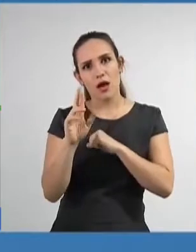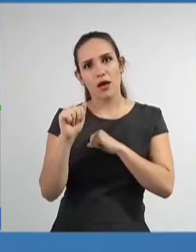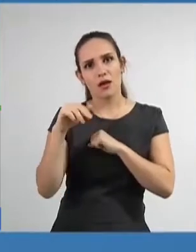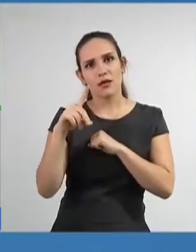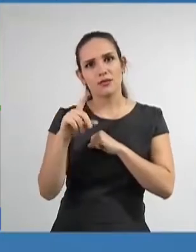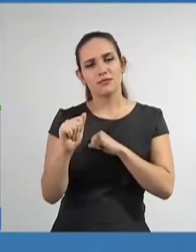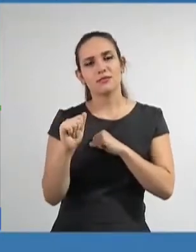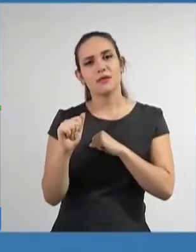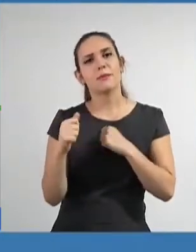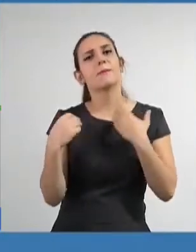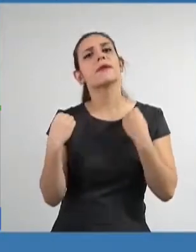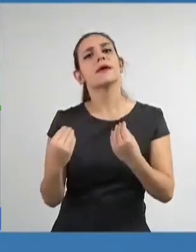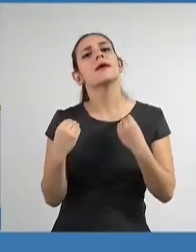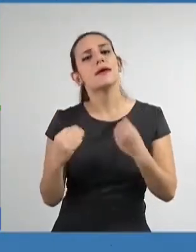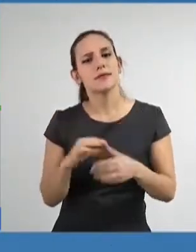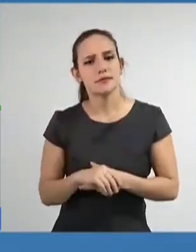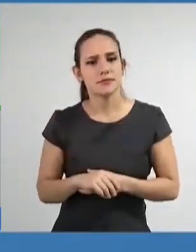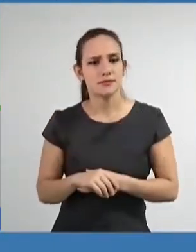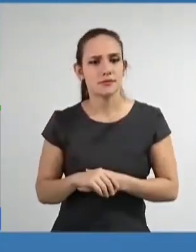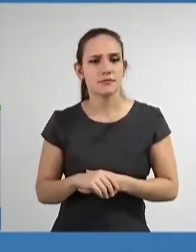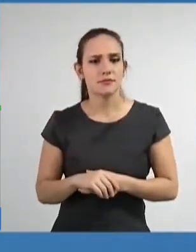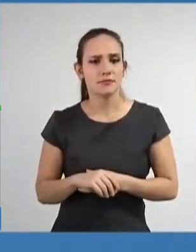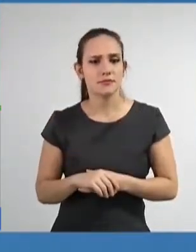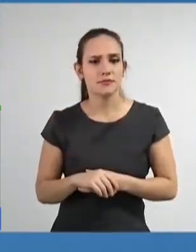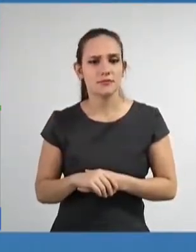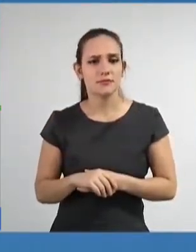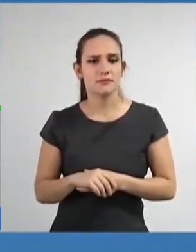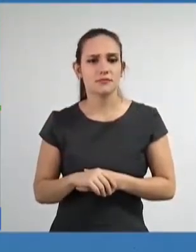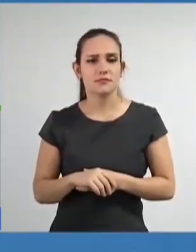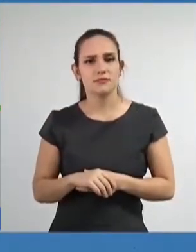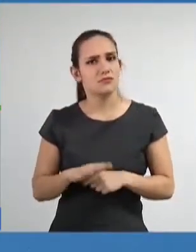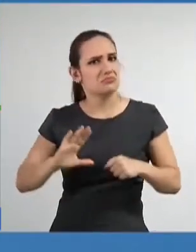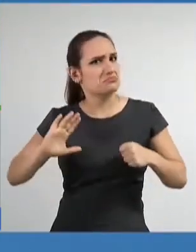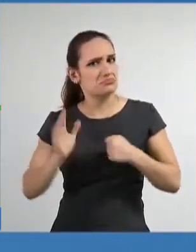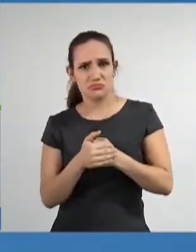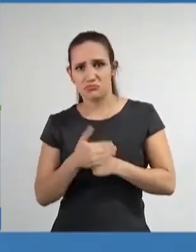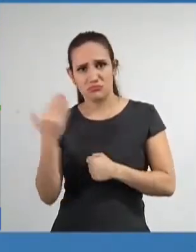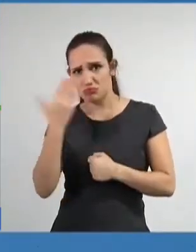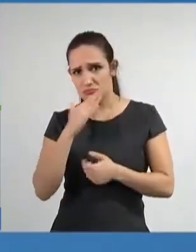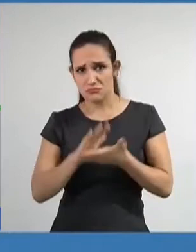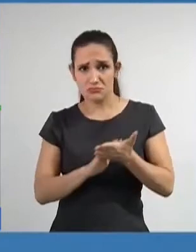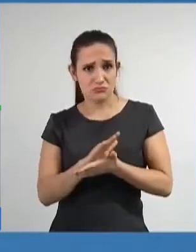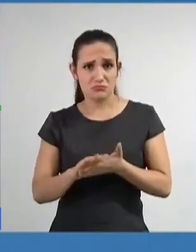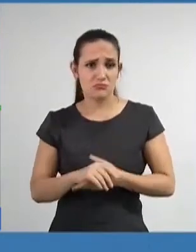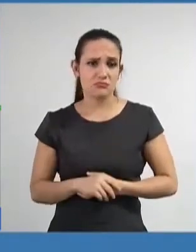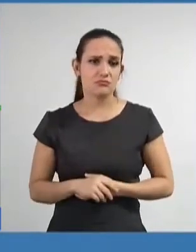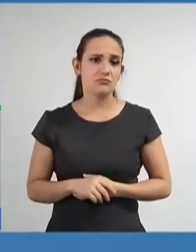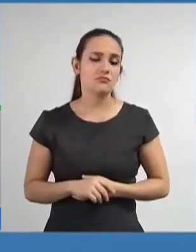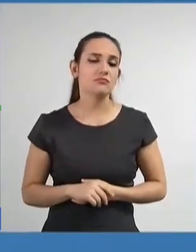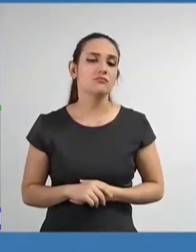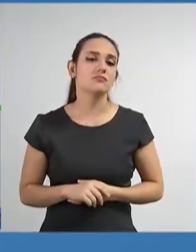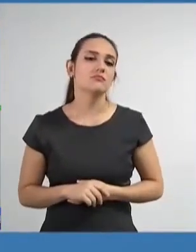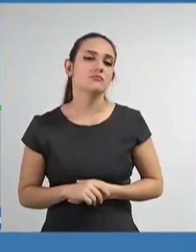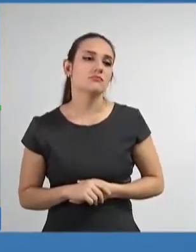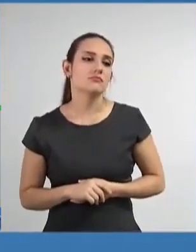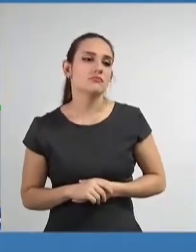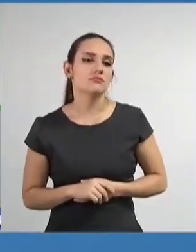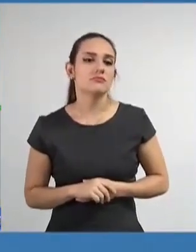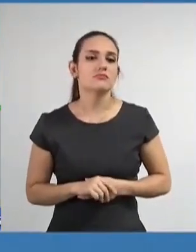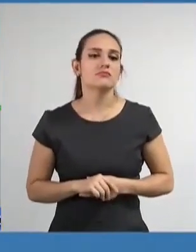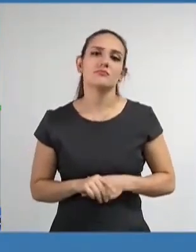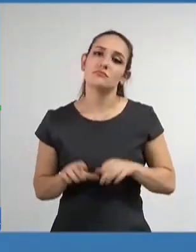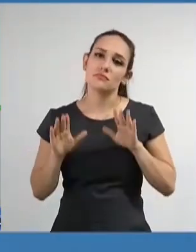para ter um radar pendurado numa árvore, totalmente escondido? A saída para Três Lagoas, com